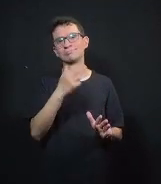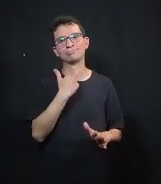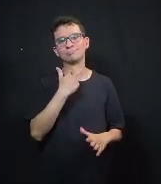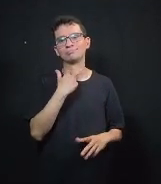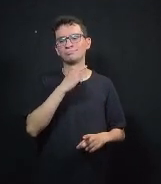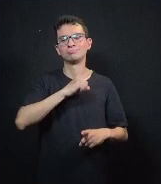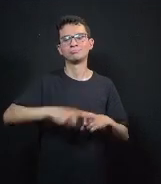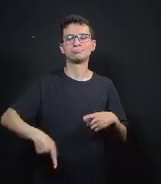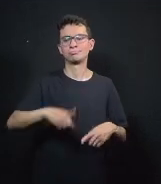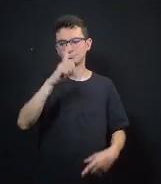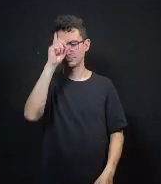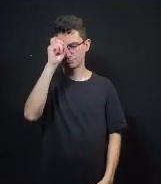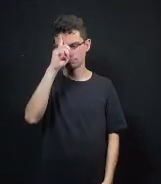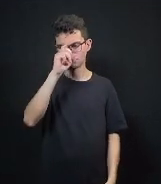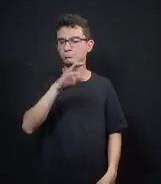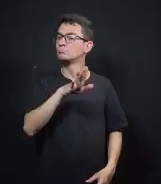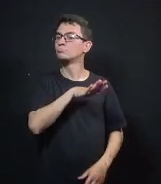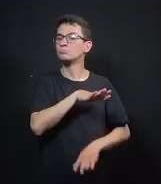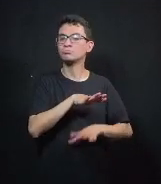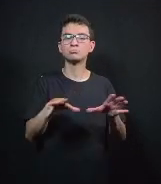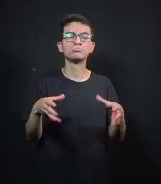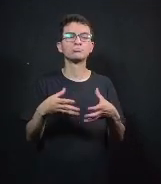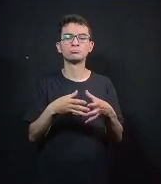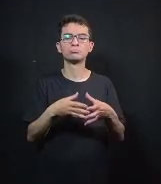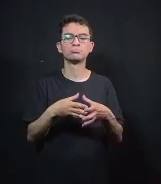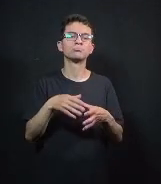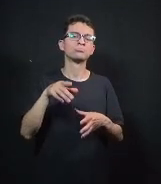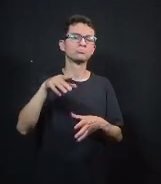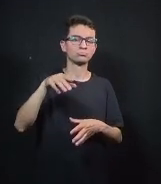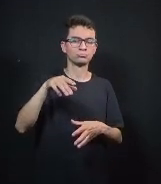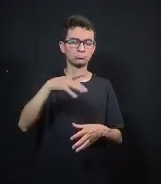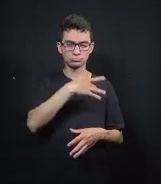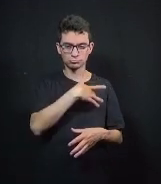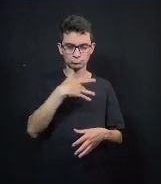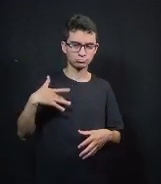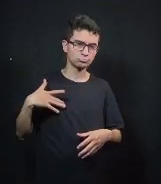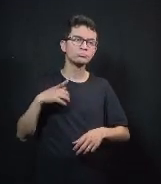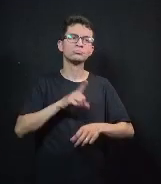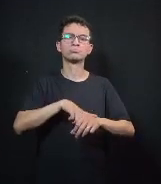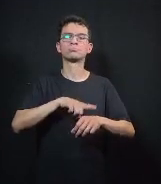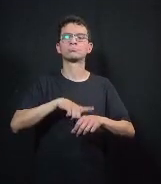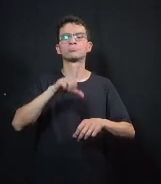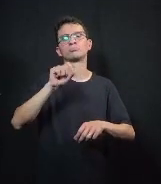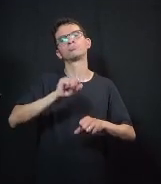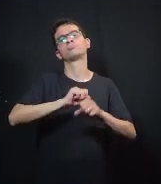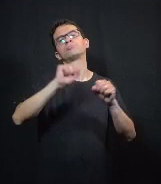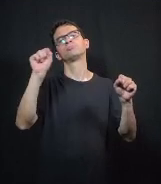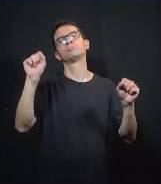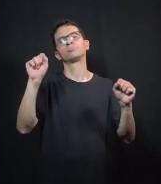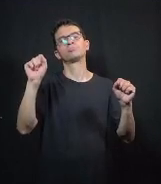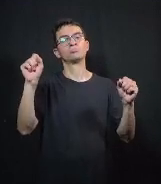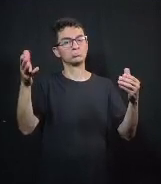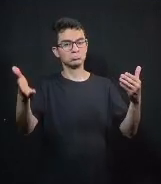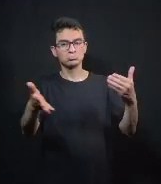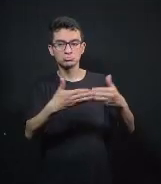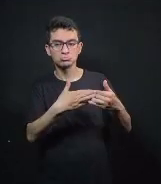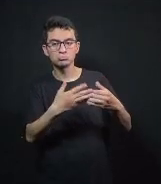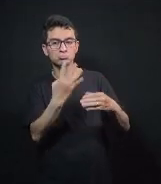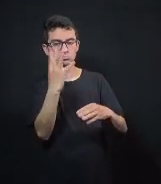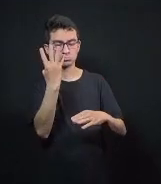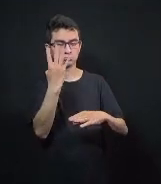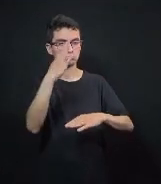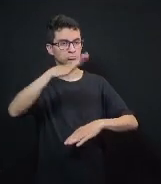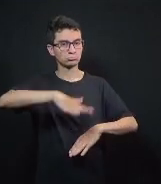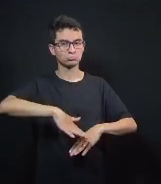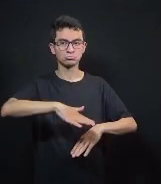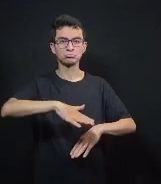ter apenas um pequeno posto de saúde que abria às 10 da manhã e fechava às 4 da tarde. As pessoas faziam fila desde as 5 da